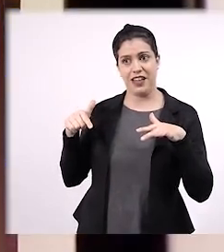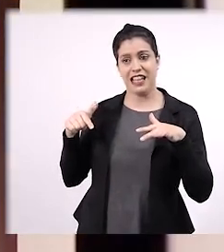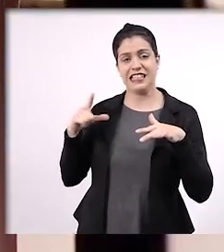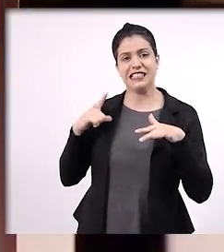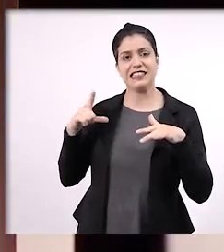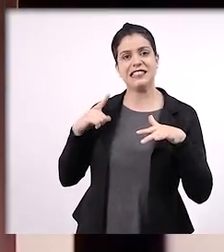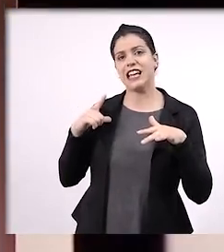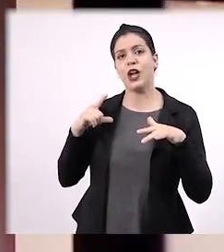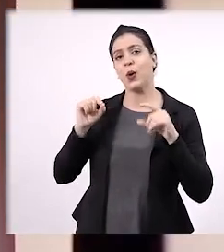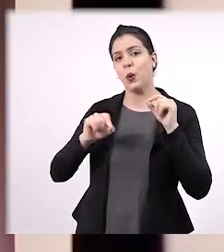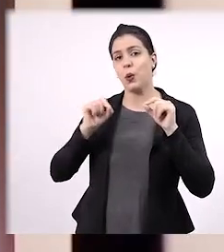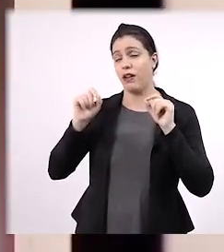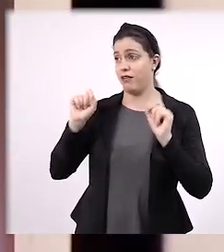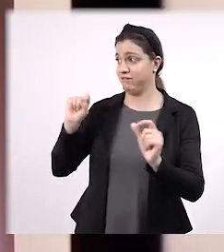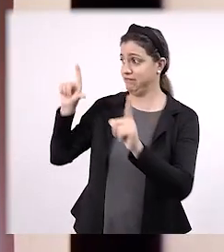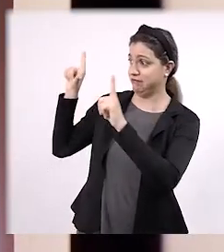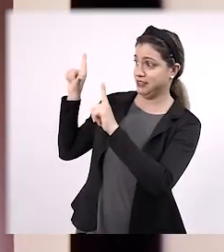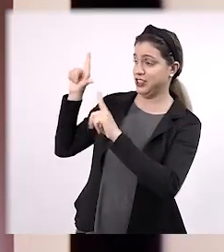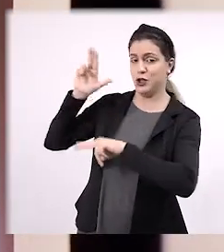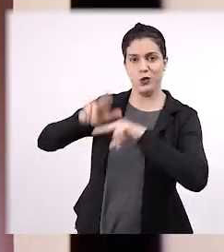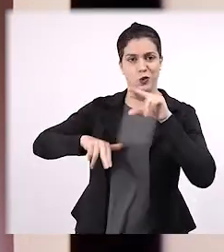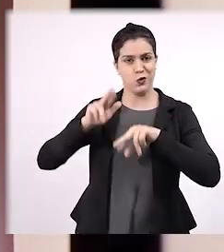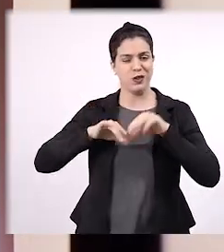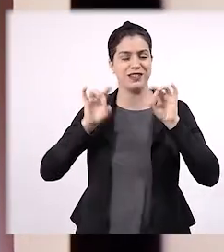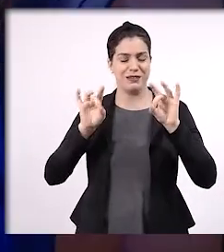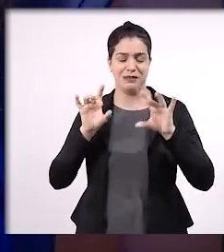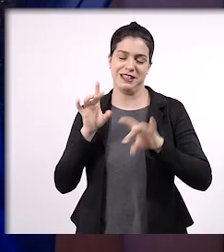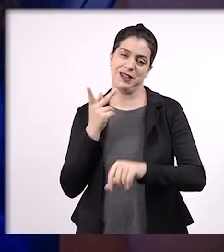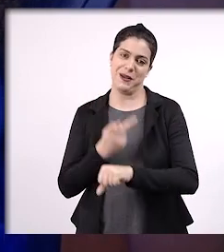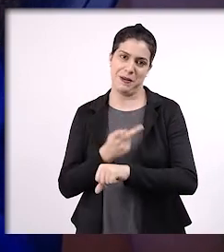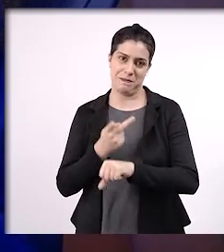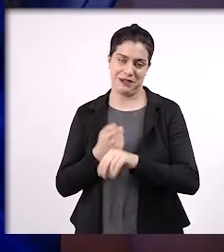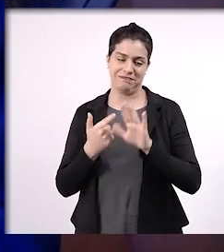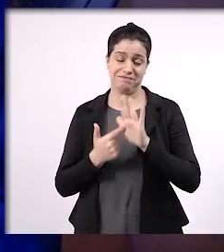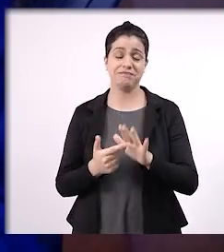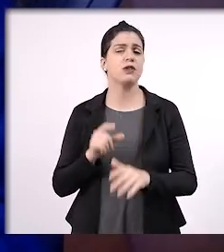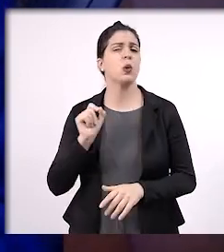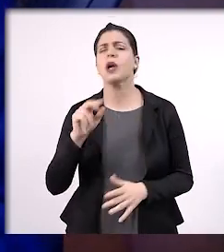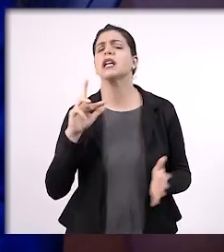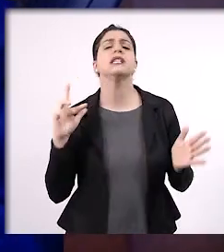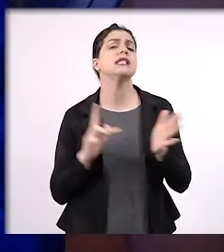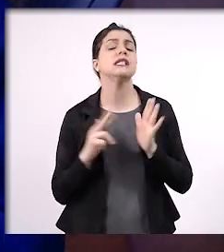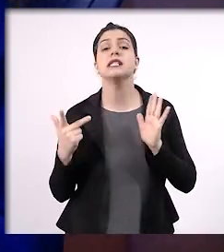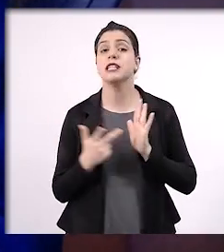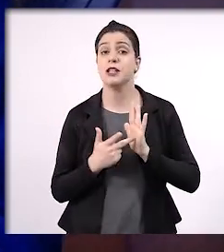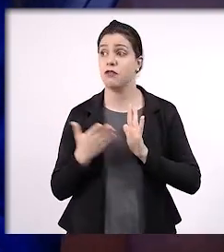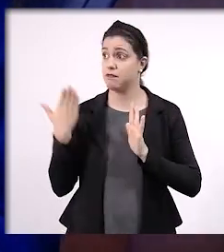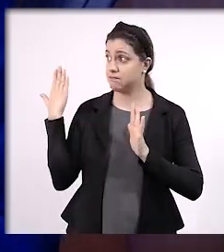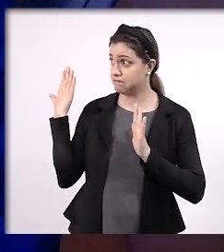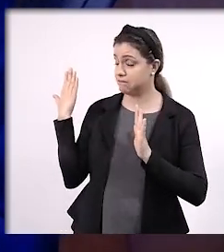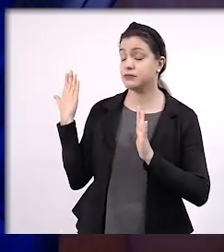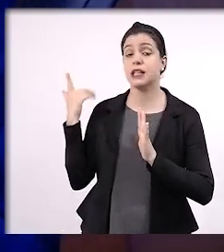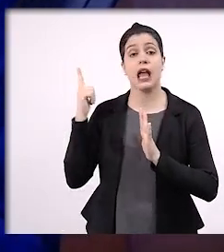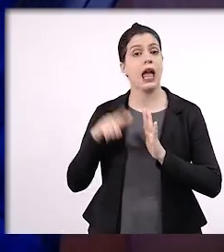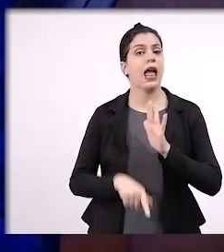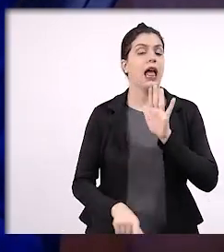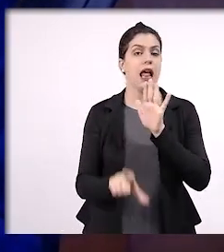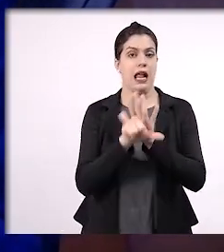uma decoração extra. Temos ali o cartaz do Junho Prata. E o que é o Junho Prata? O Junho Prata, graças a uma